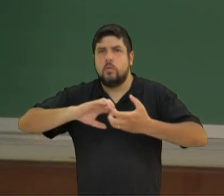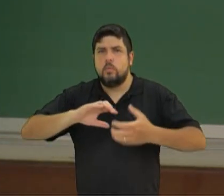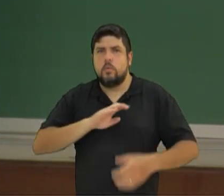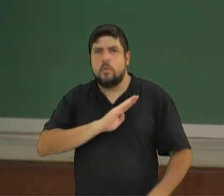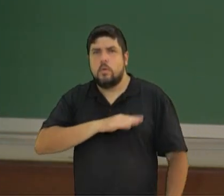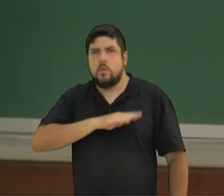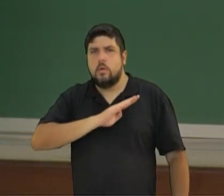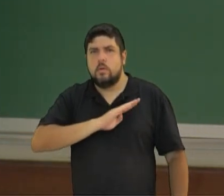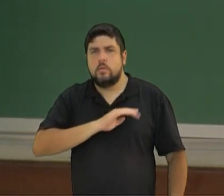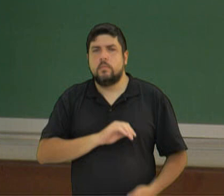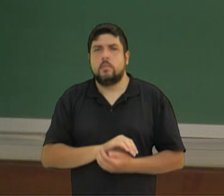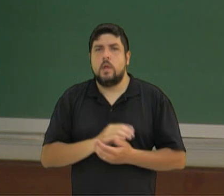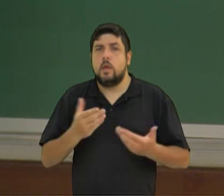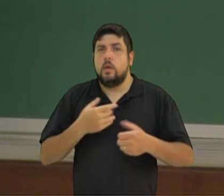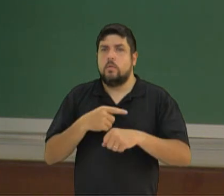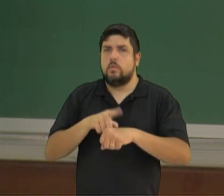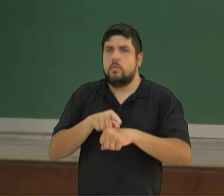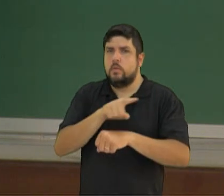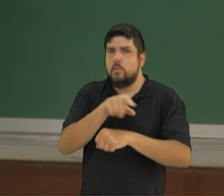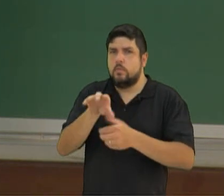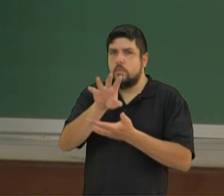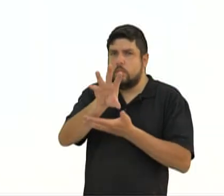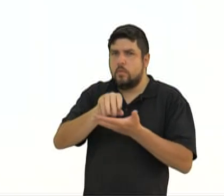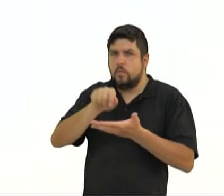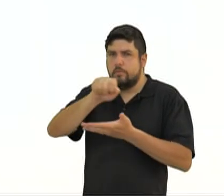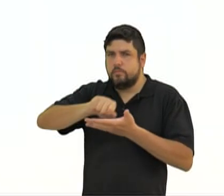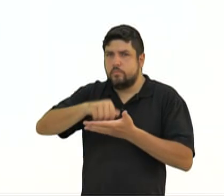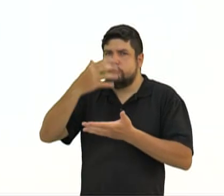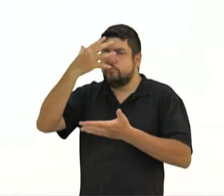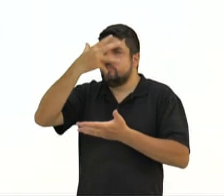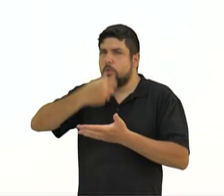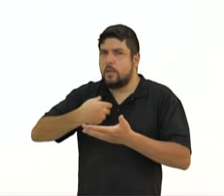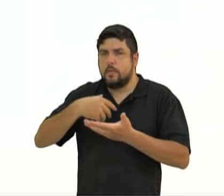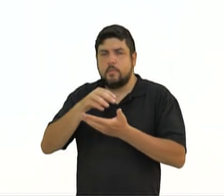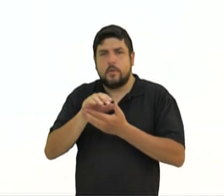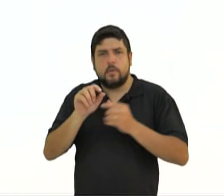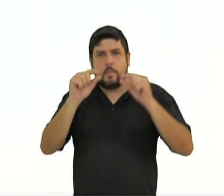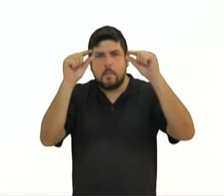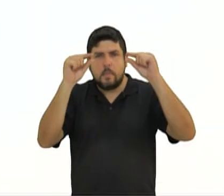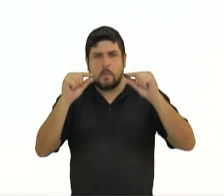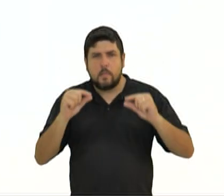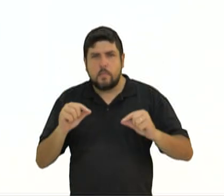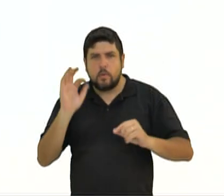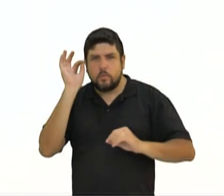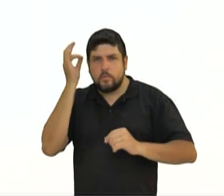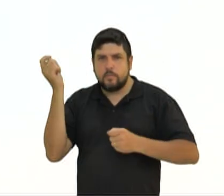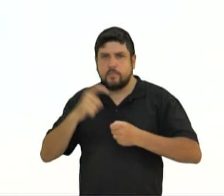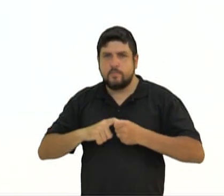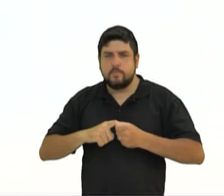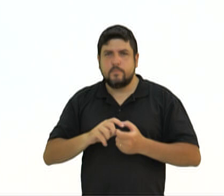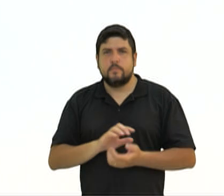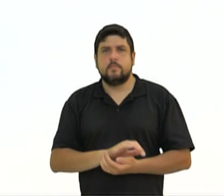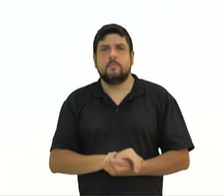involuntárias. Eu vou dar um tempinho para vocês copiarem, bem bonito, esse mapa conceitual no caderno de vocês e eu já volto.